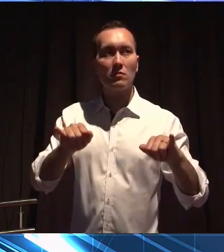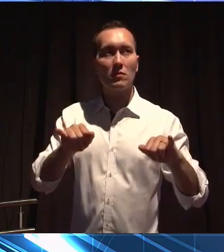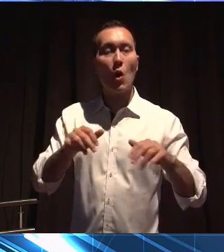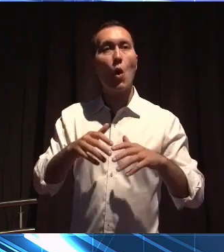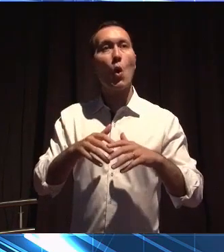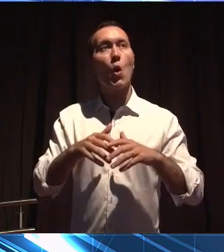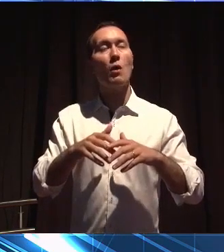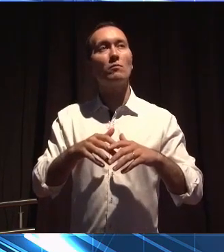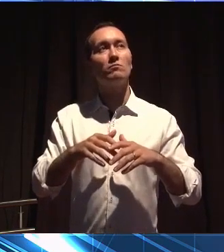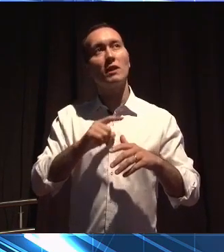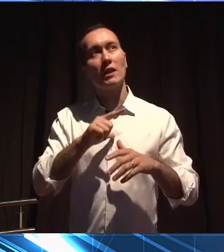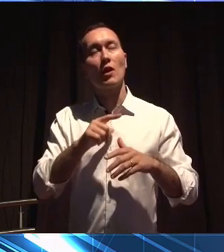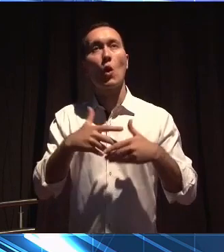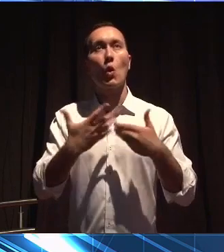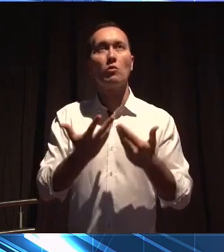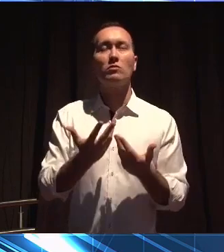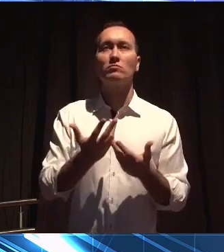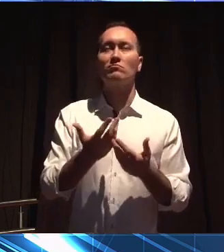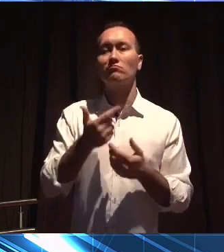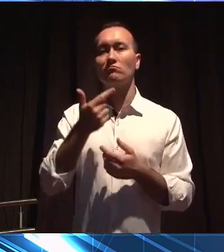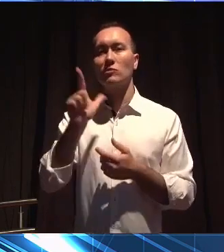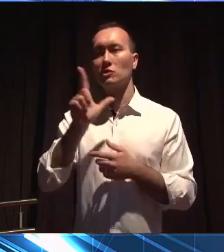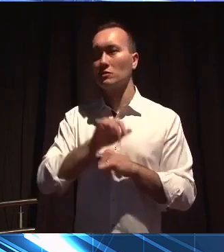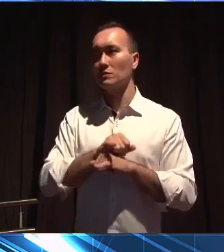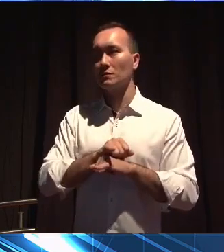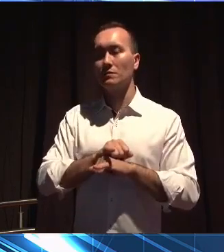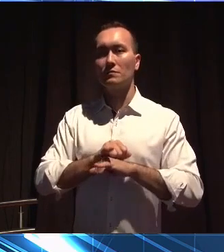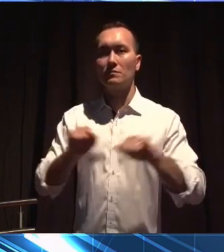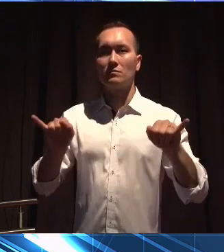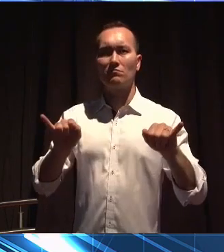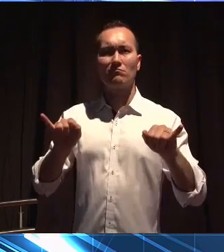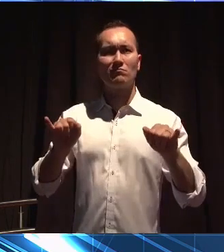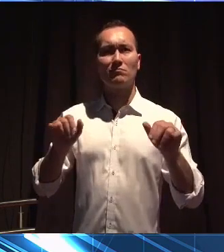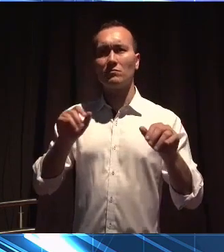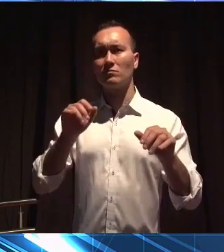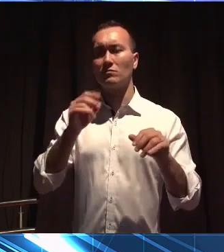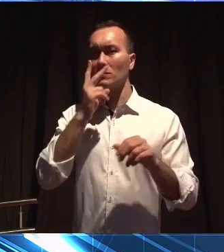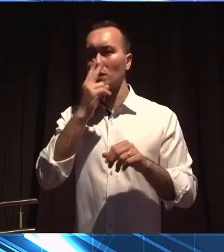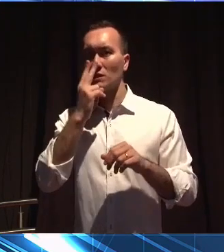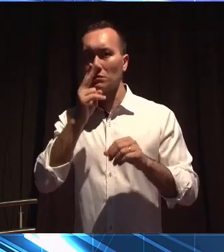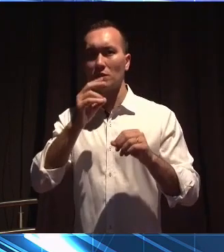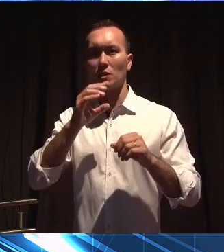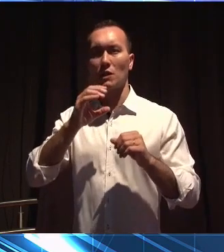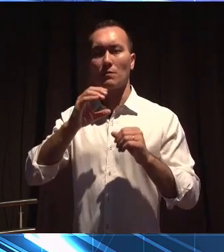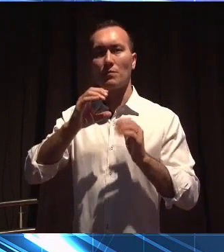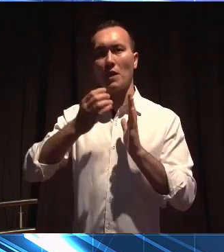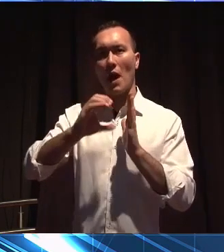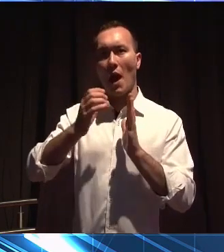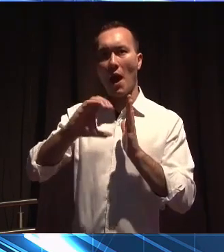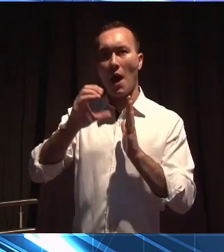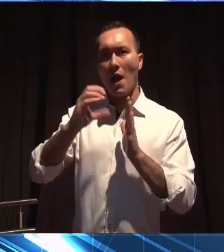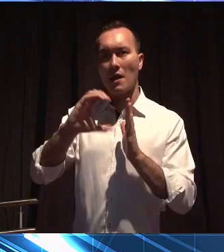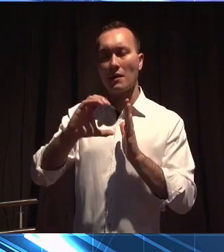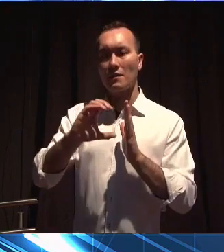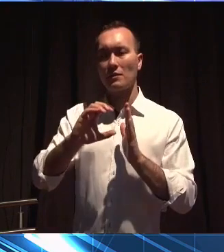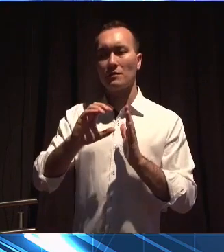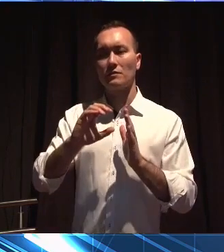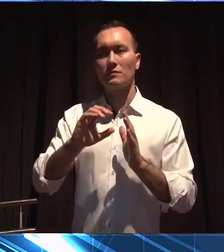uma coisa meio Minority Report, ou uma coisa mais, até mais ficção científica. Então, pensei em alguma coisa, vou ler a mente de